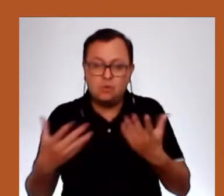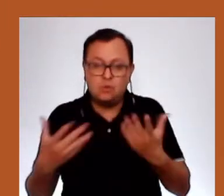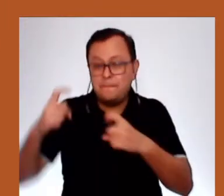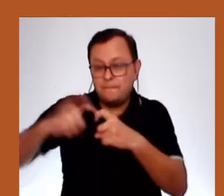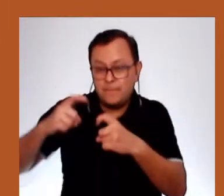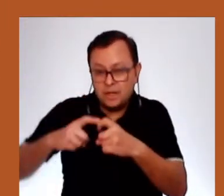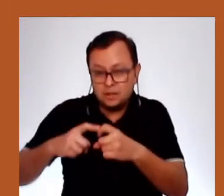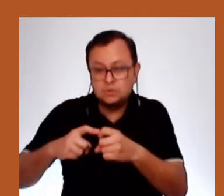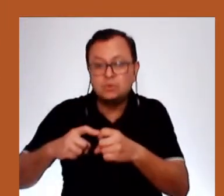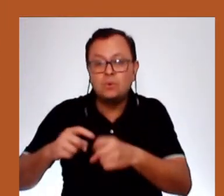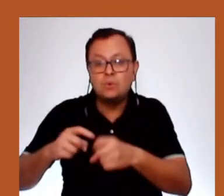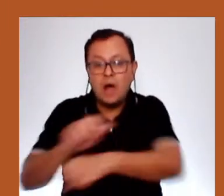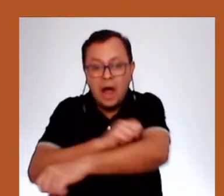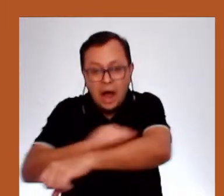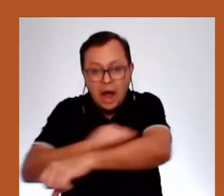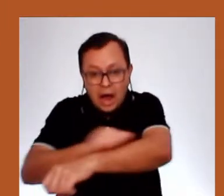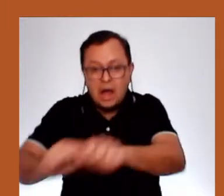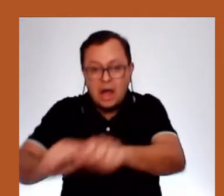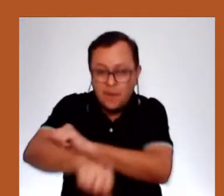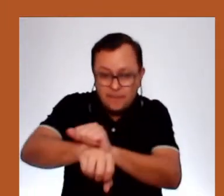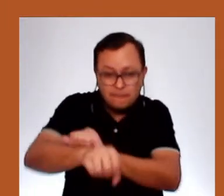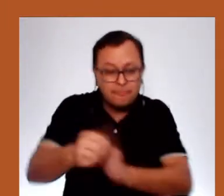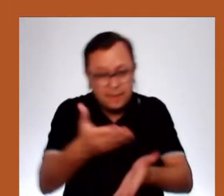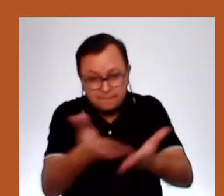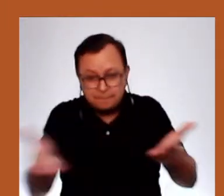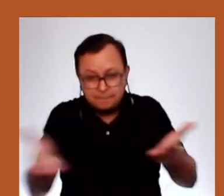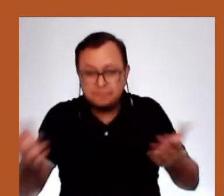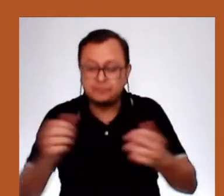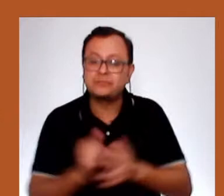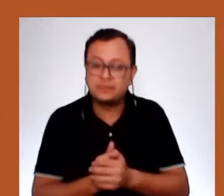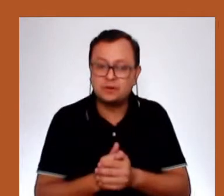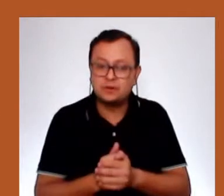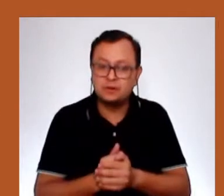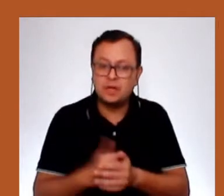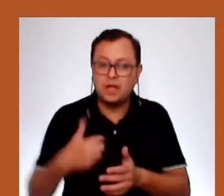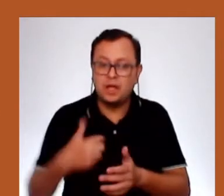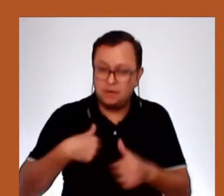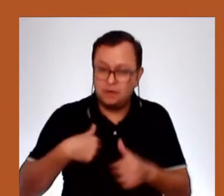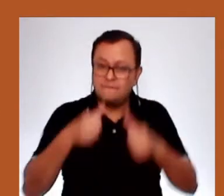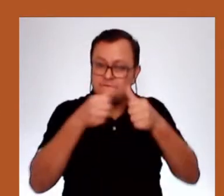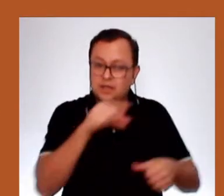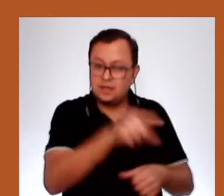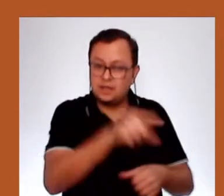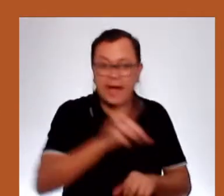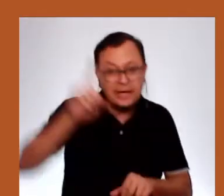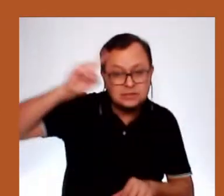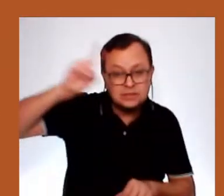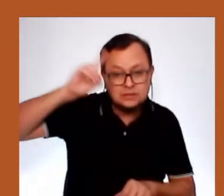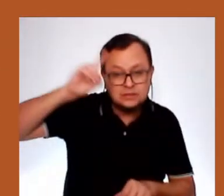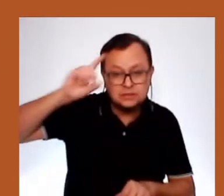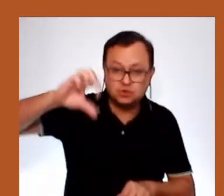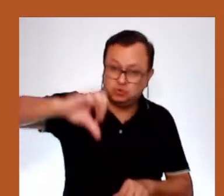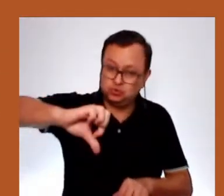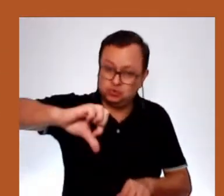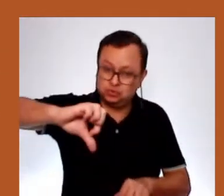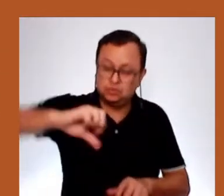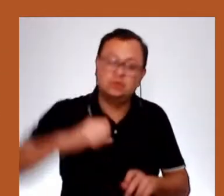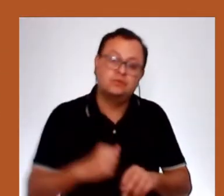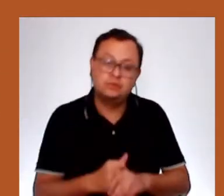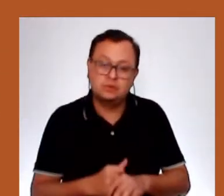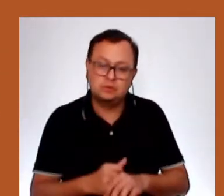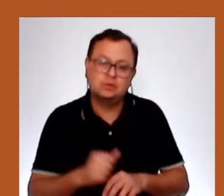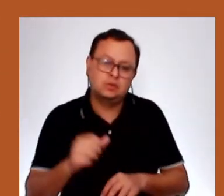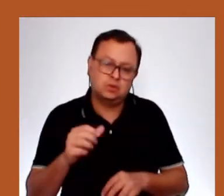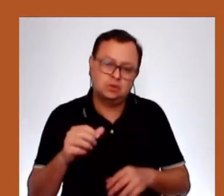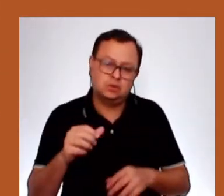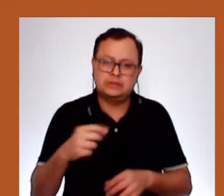No último dia que eu fui embora, eu fiquei 9 dias lá morando, no último dia que eu fui embora, tem um personagem que não está no filme, mas é uma pessoa muito importante